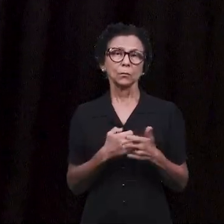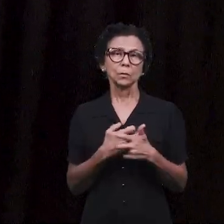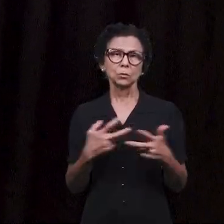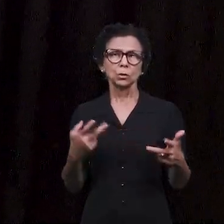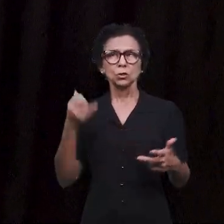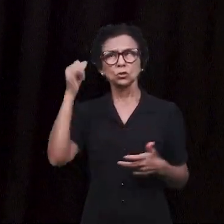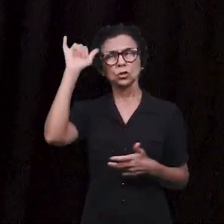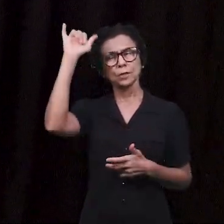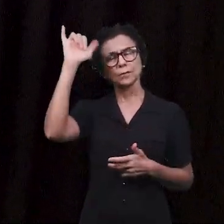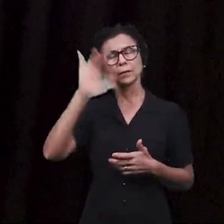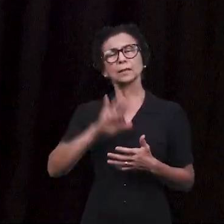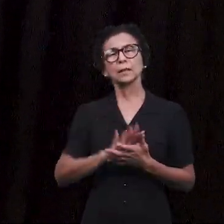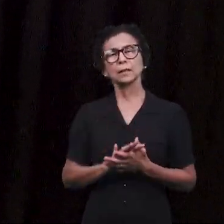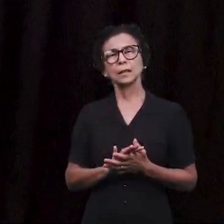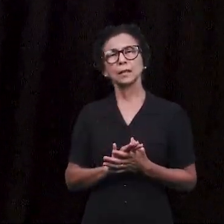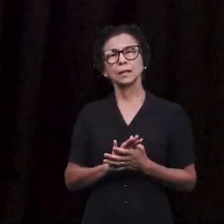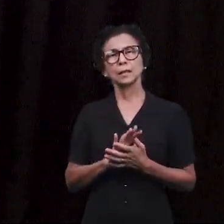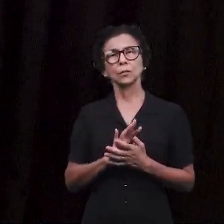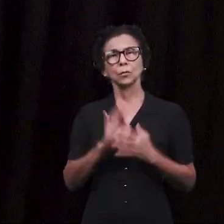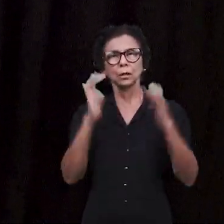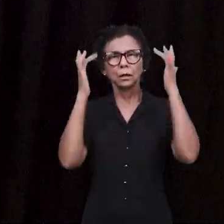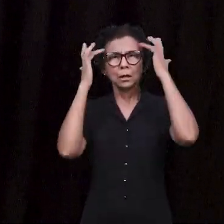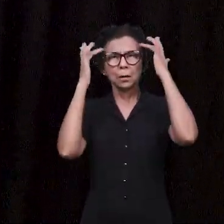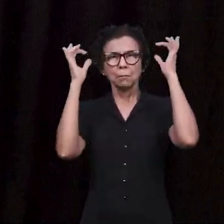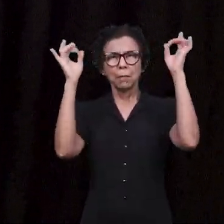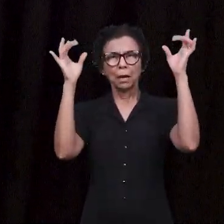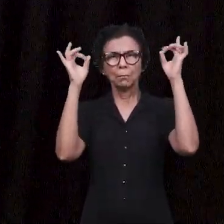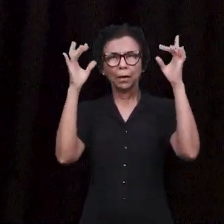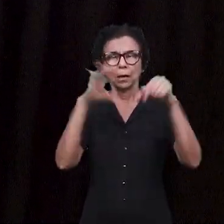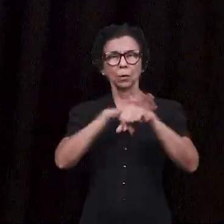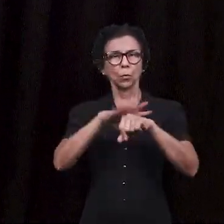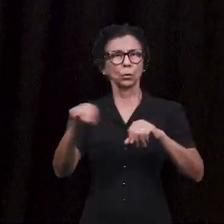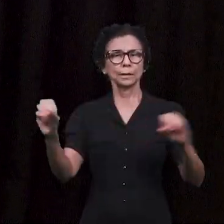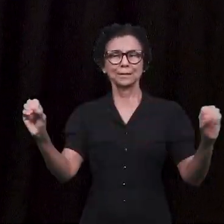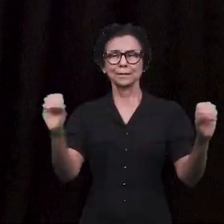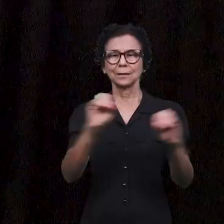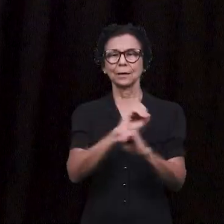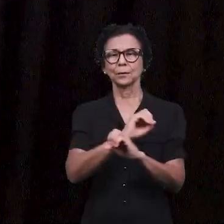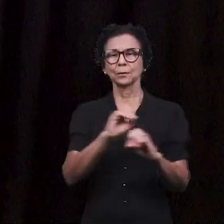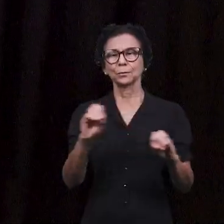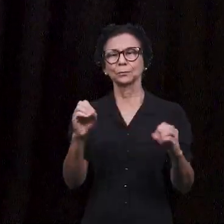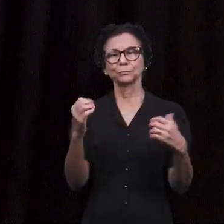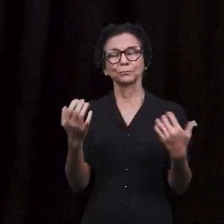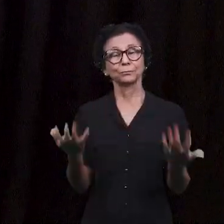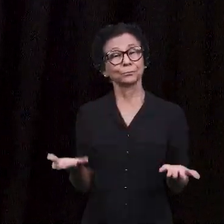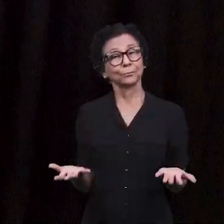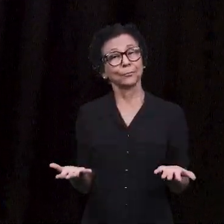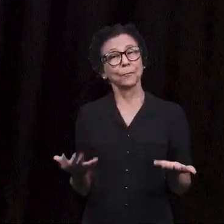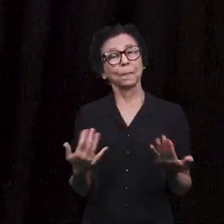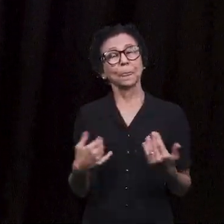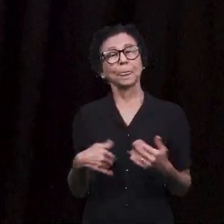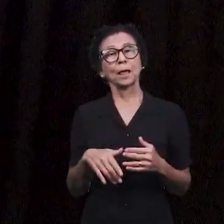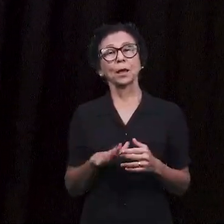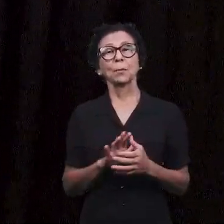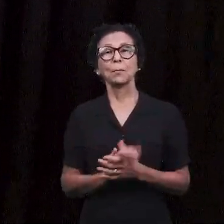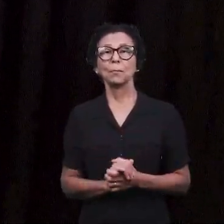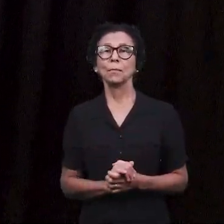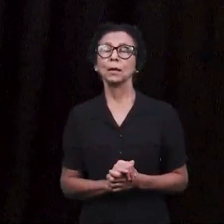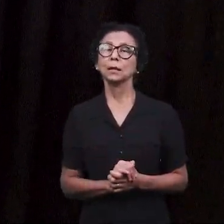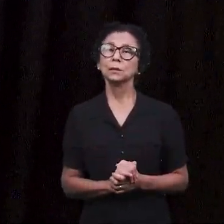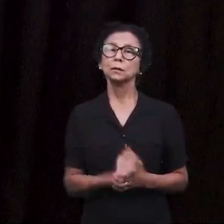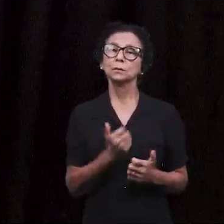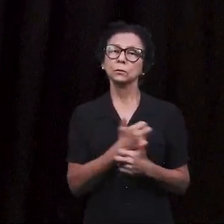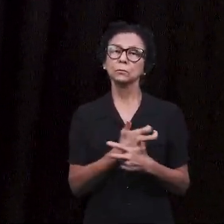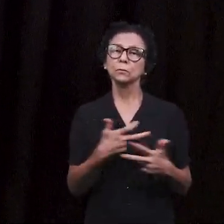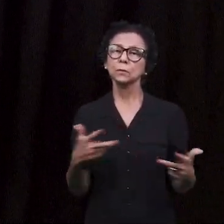crônicas. A enxaqueca, infelizmente, é uma doença que não tem cura, como nós abordamos, mas essas boas práticas,